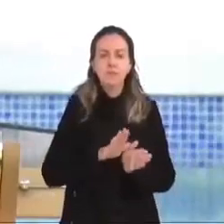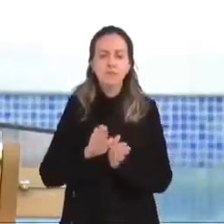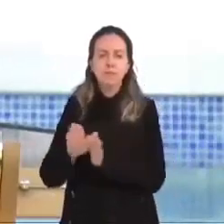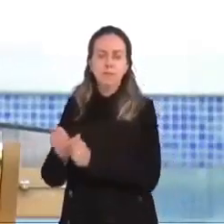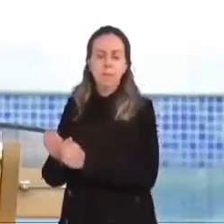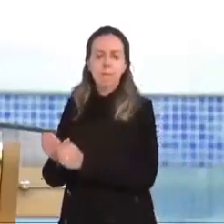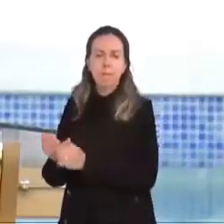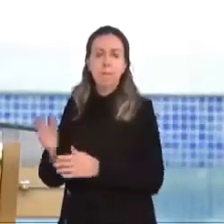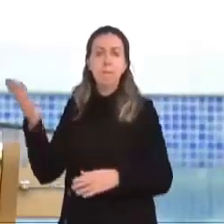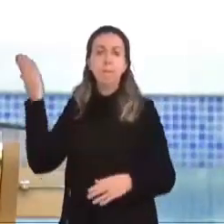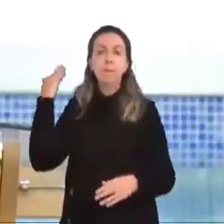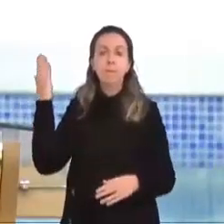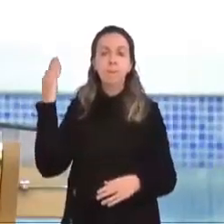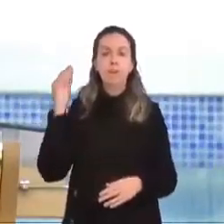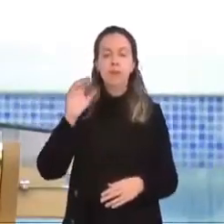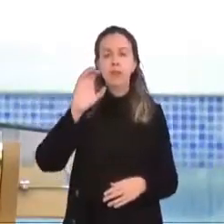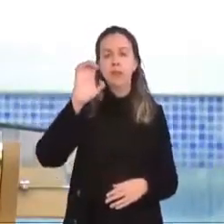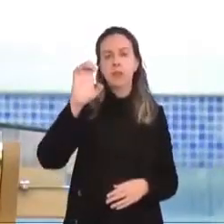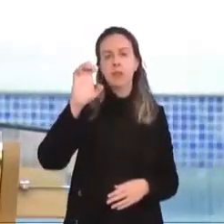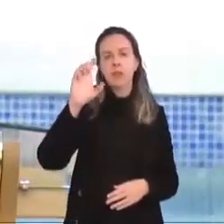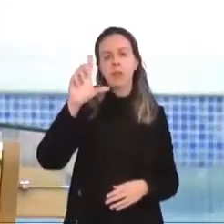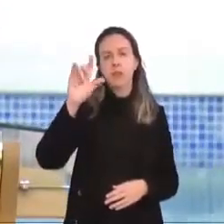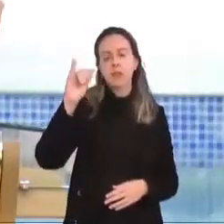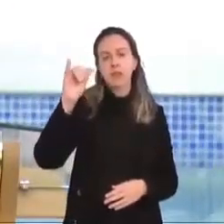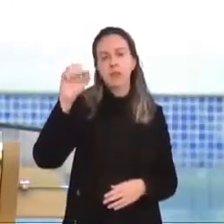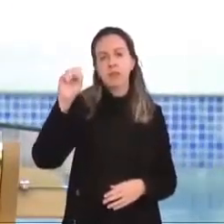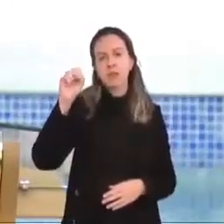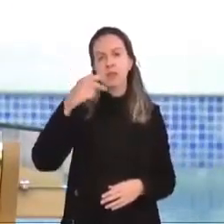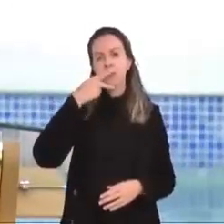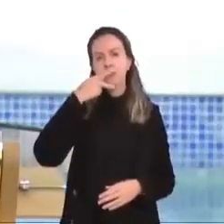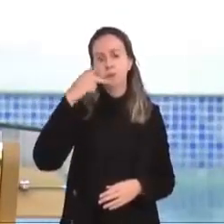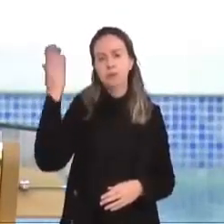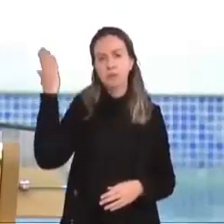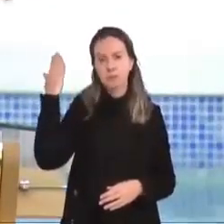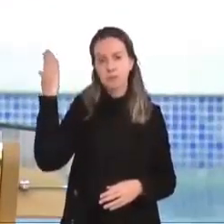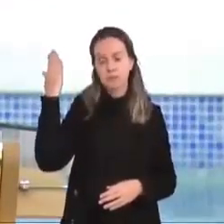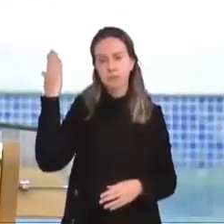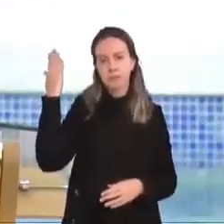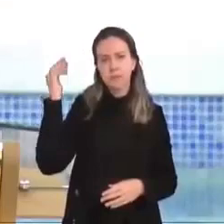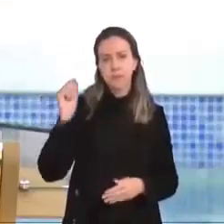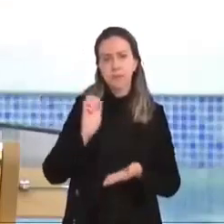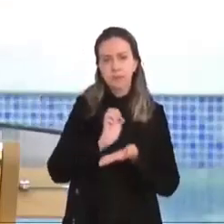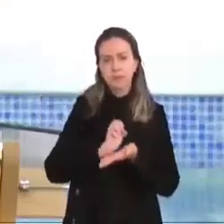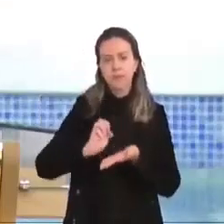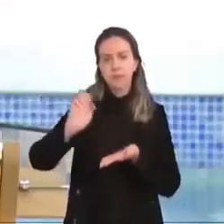sujeito às mesmas paixões que nós,